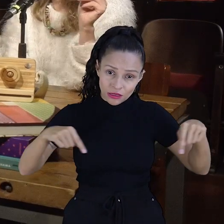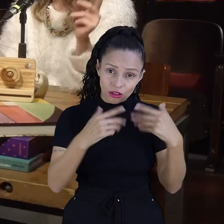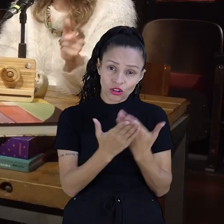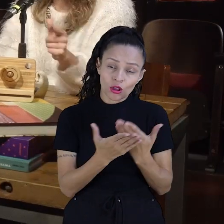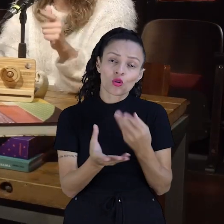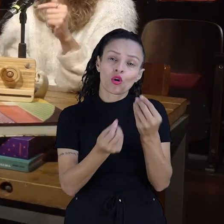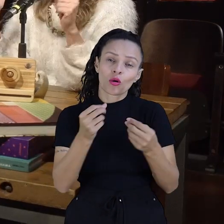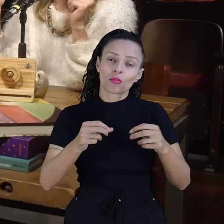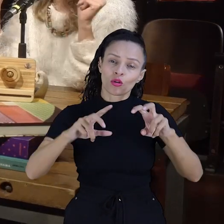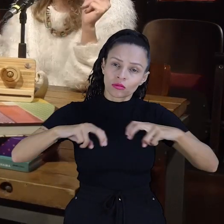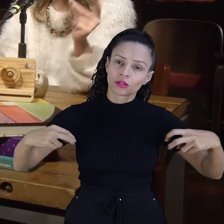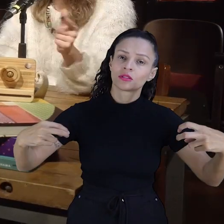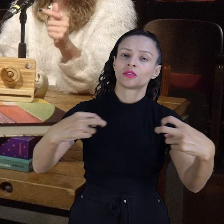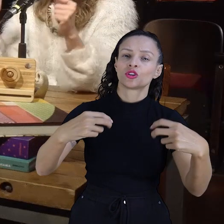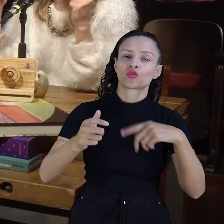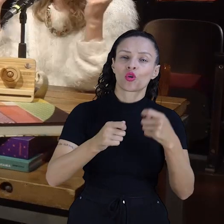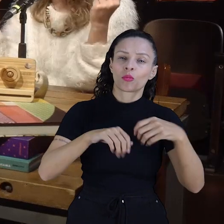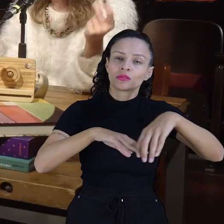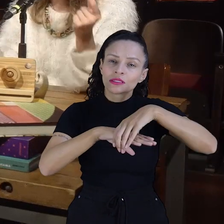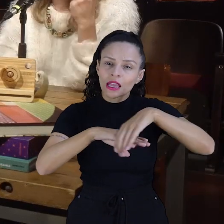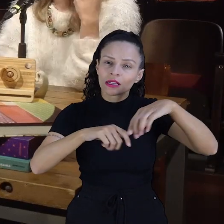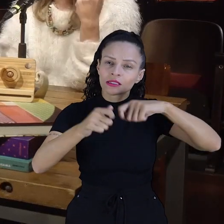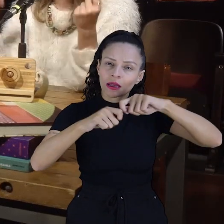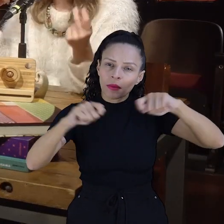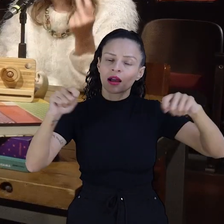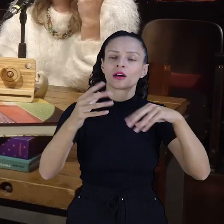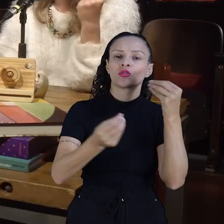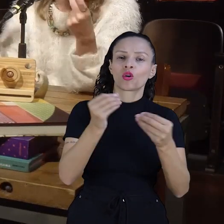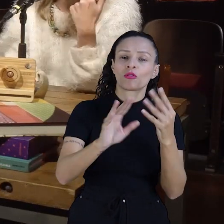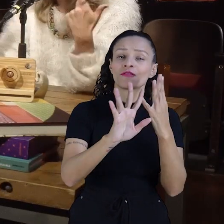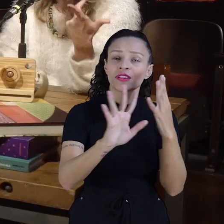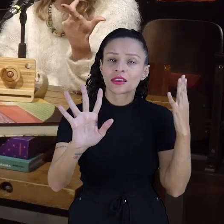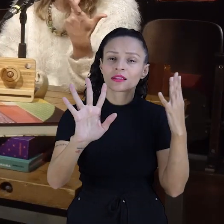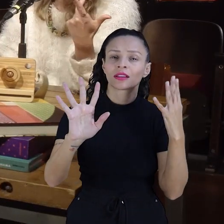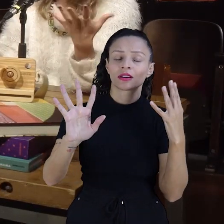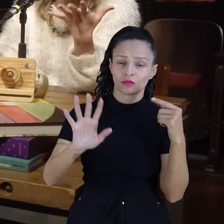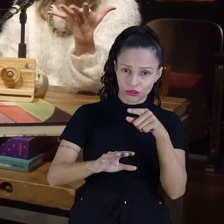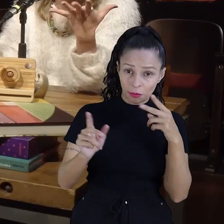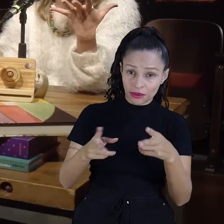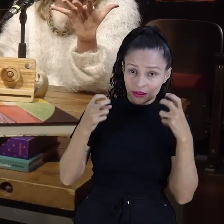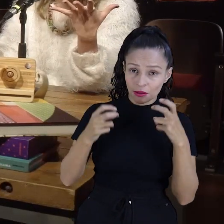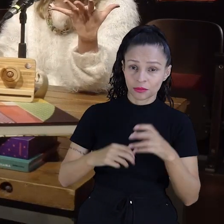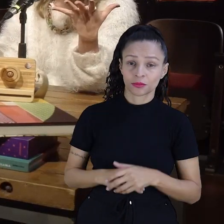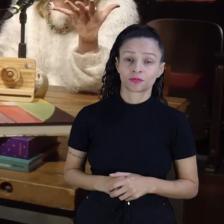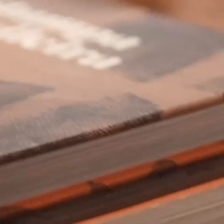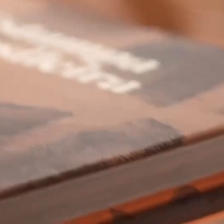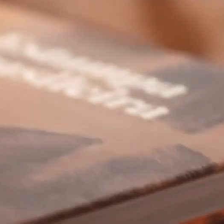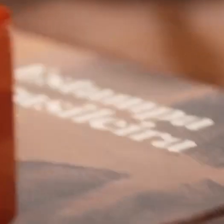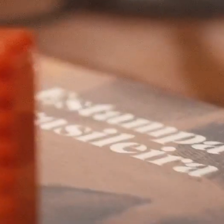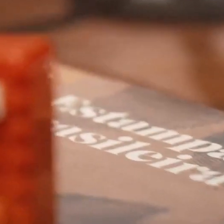de como se organiza para uma roda, como amarra um tênis, como entra numa fila, como... Você percebe?